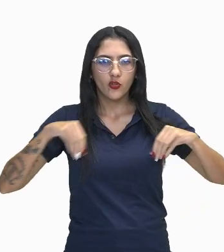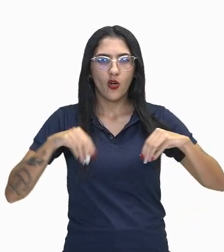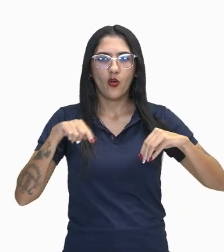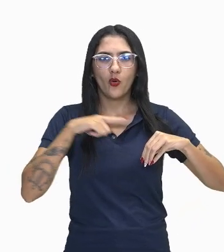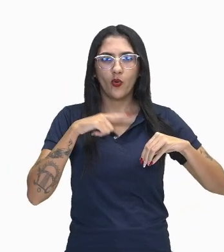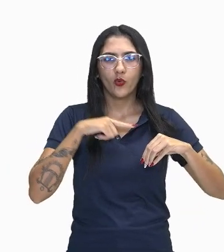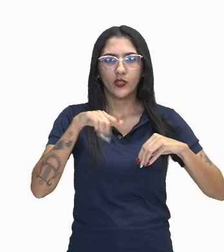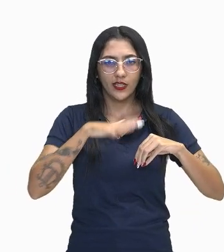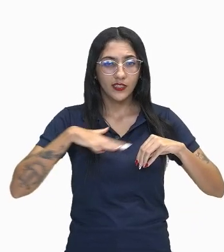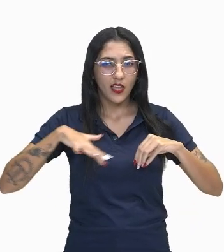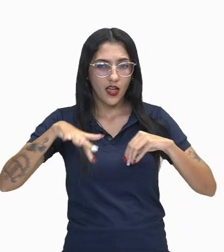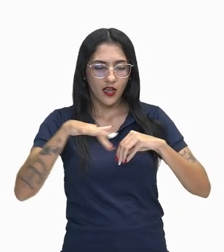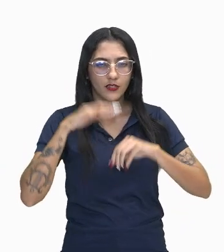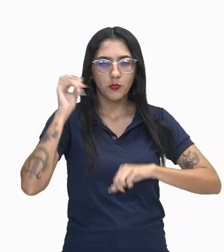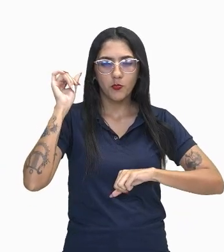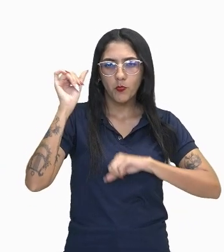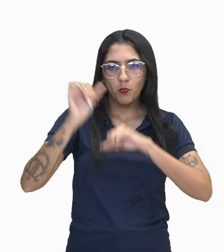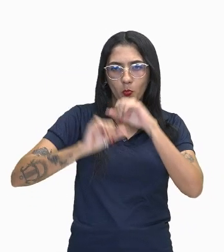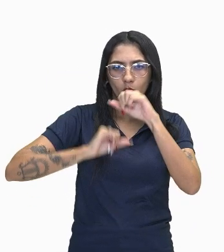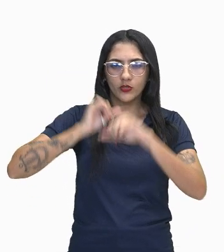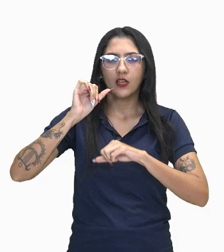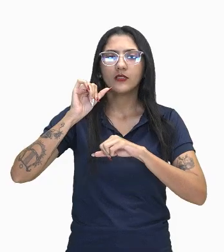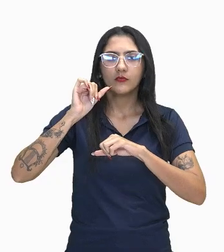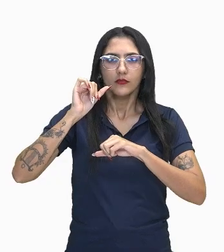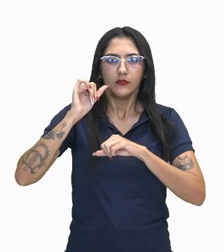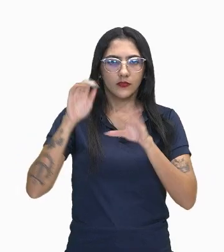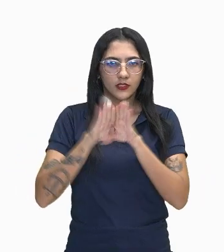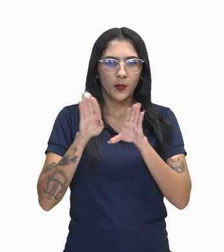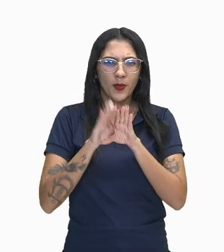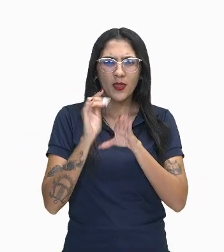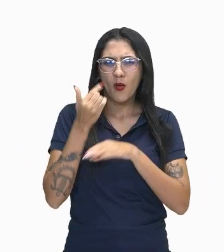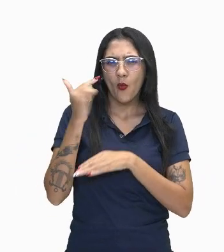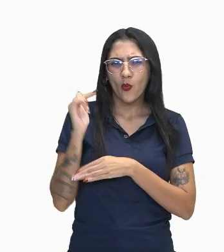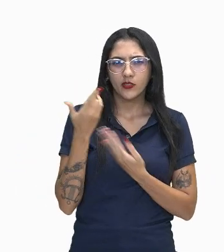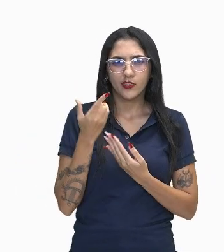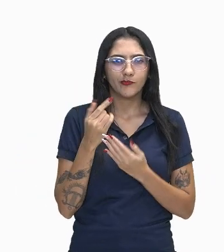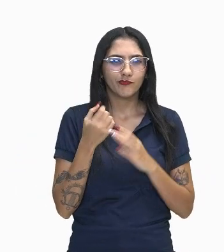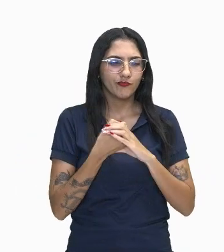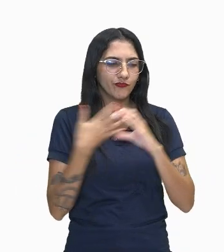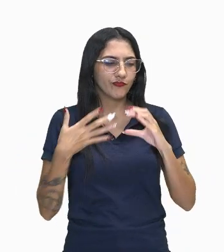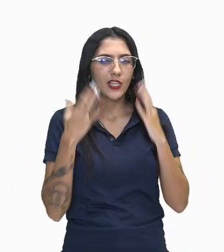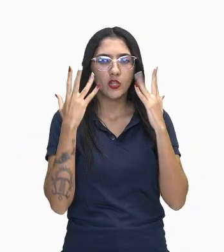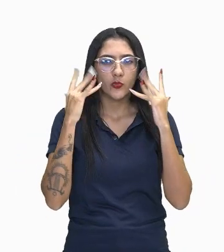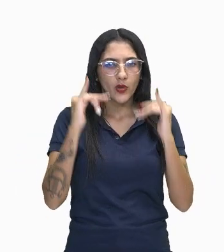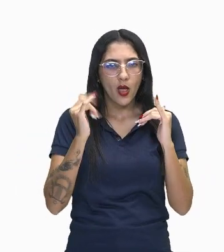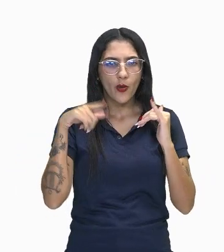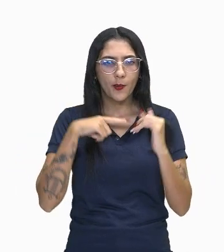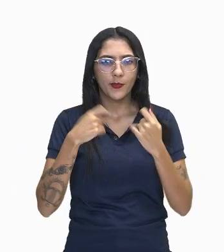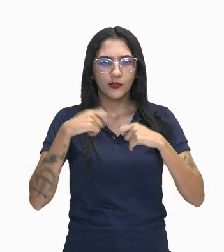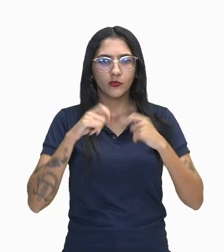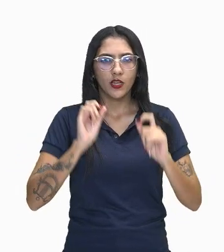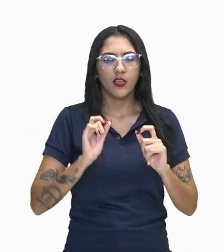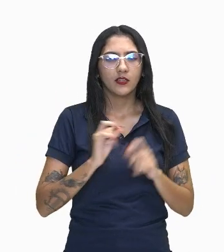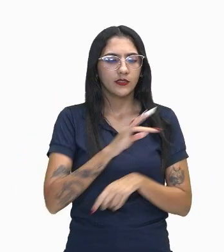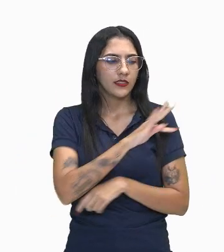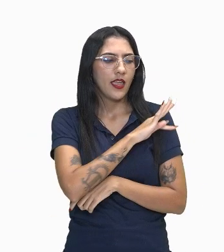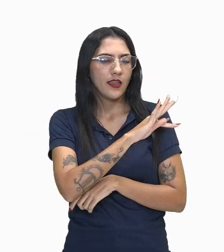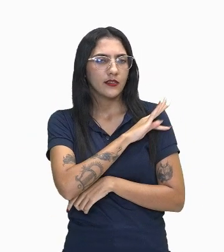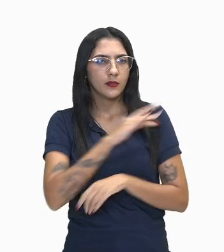o espaço que é modificado, né? E diferentes condições naturais que exigem o quê? Técnicas